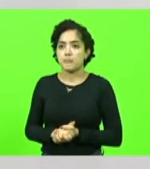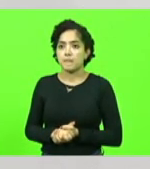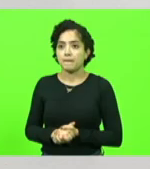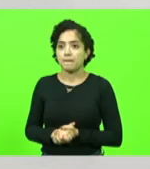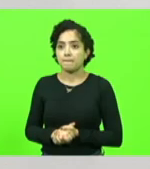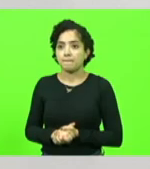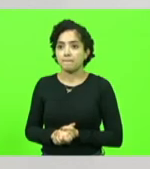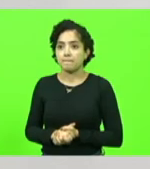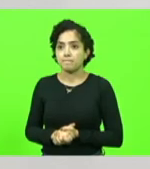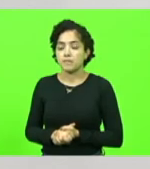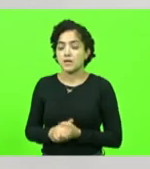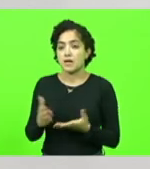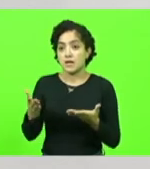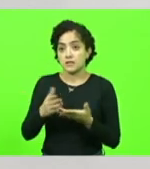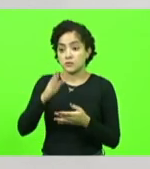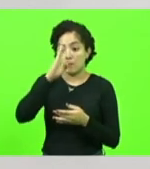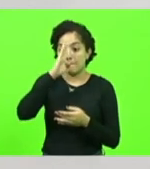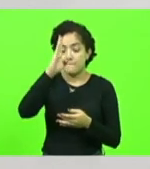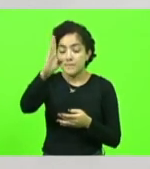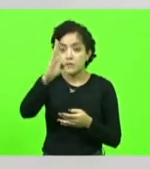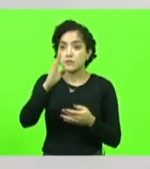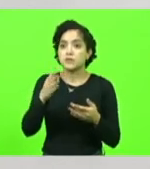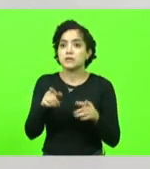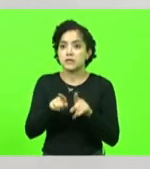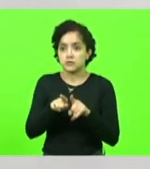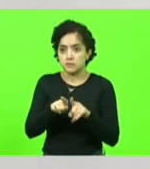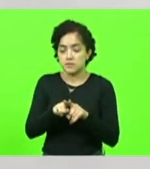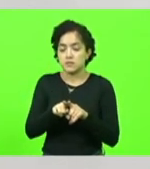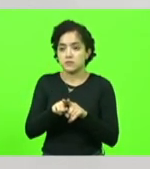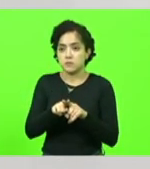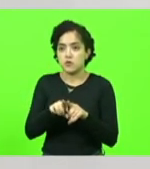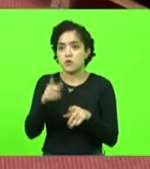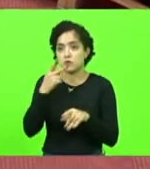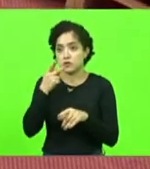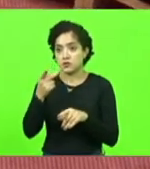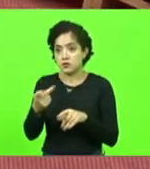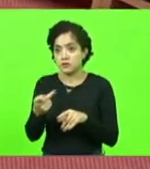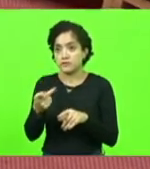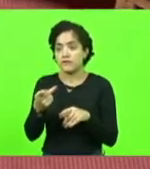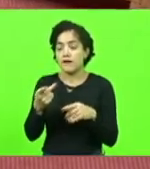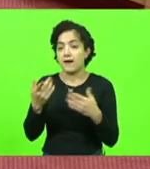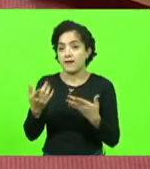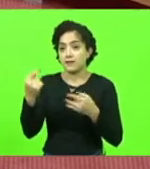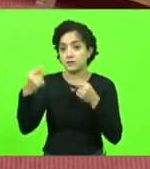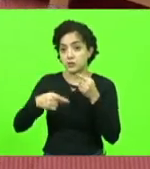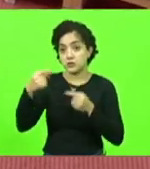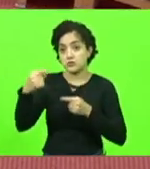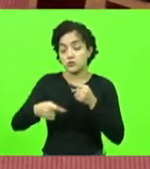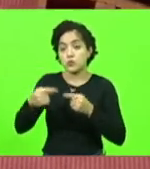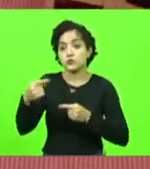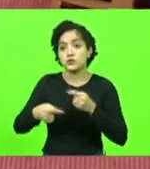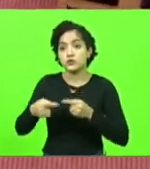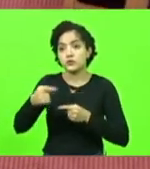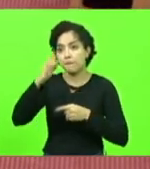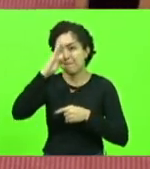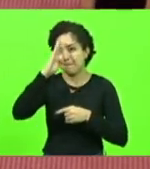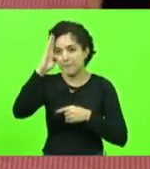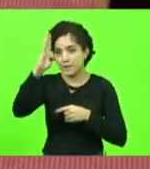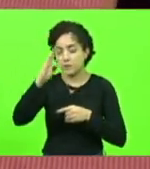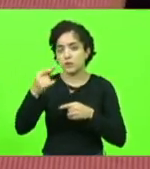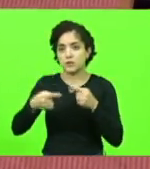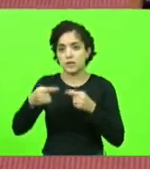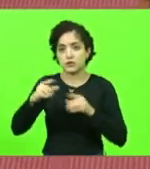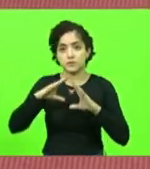A questão é a prioridade mesmo, deputado Bruno. Quando se fala, quando nós deveríamos estar discutindo aquilo que é prioridade para